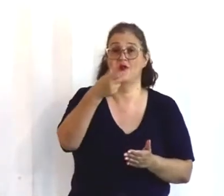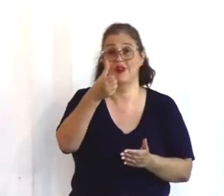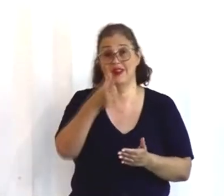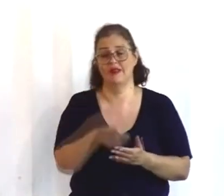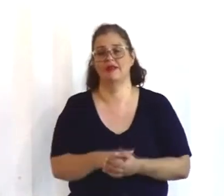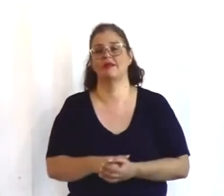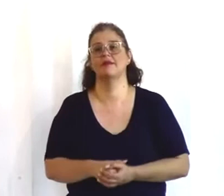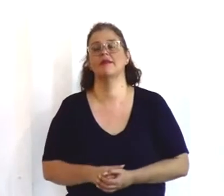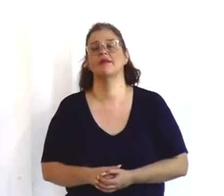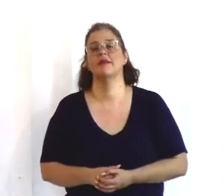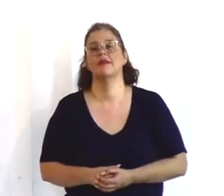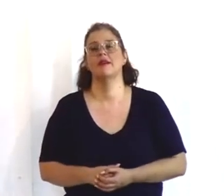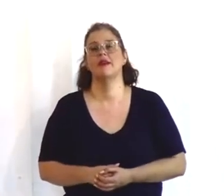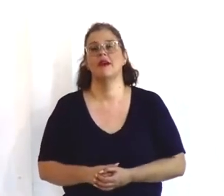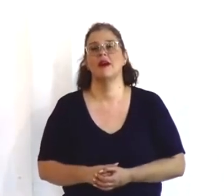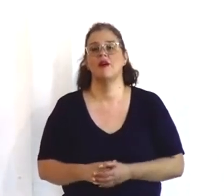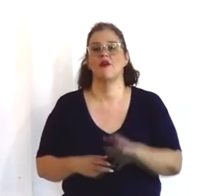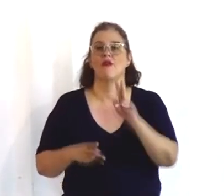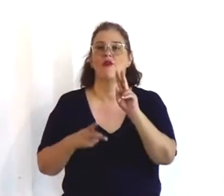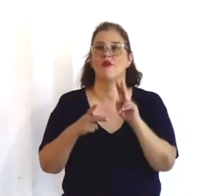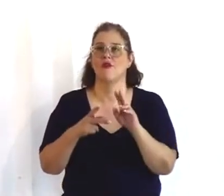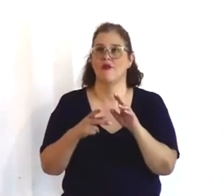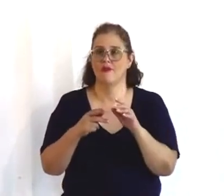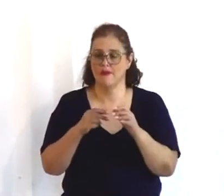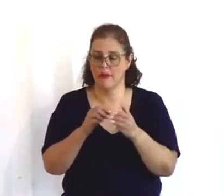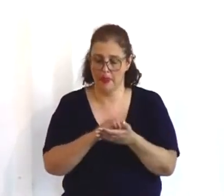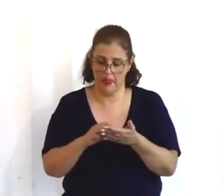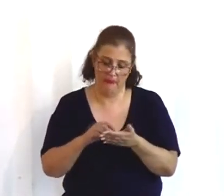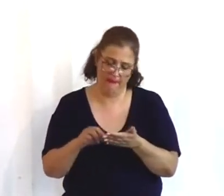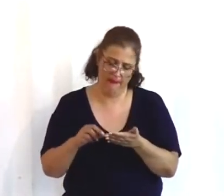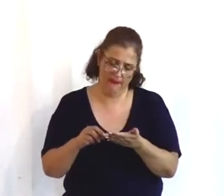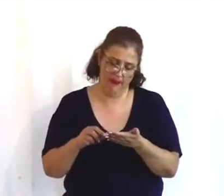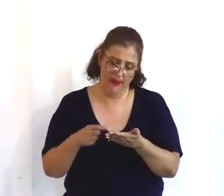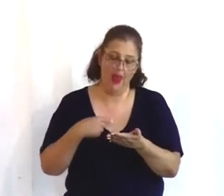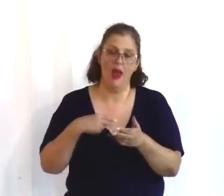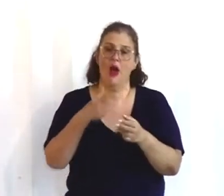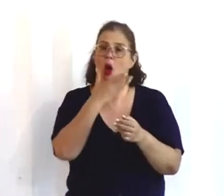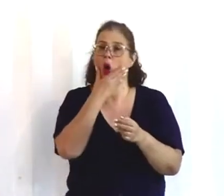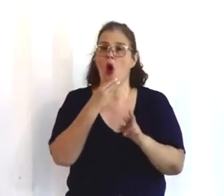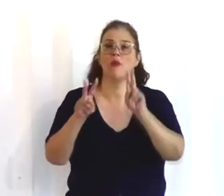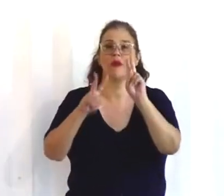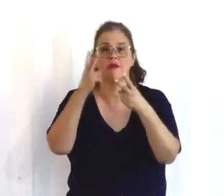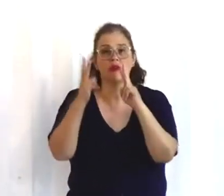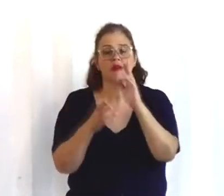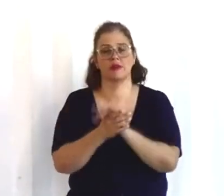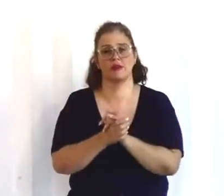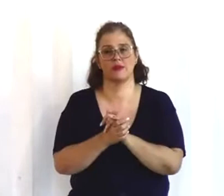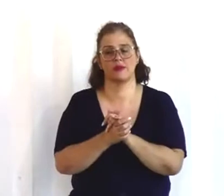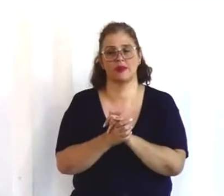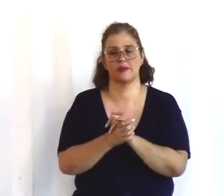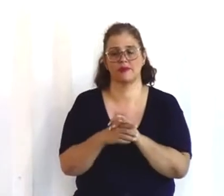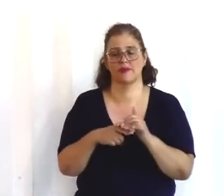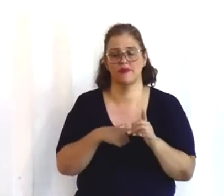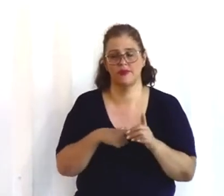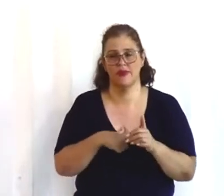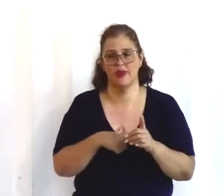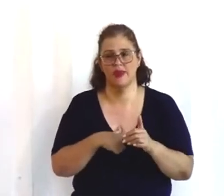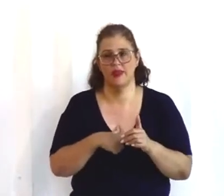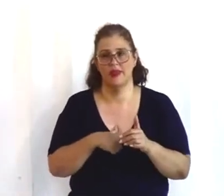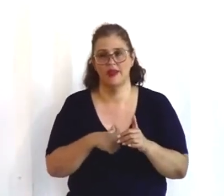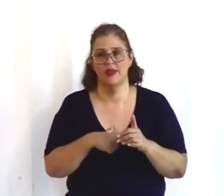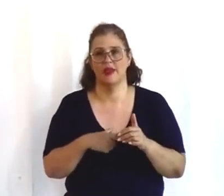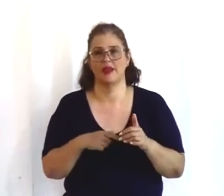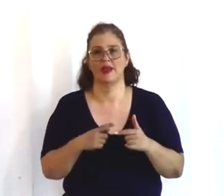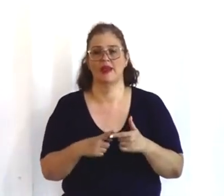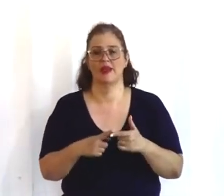guardar até o fim as minhas obras, eu lhe darei autoridade sobre as nações, e com cetro de ferro as